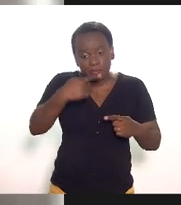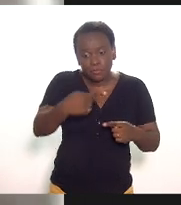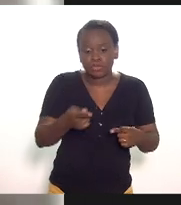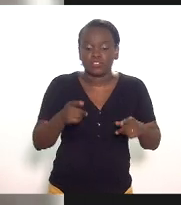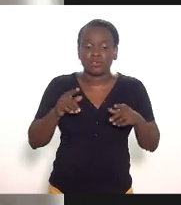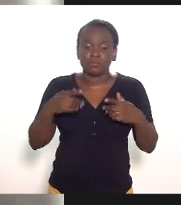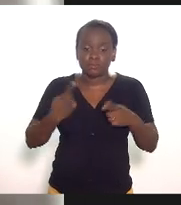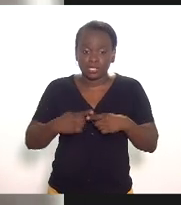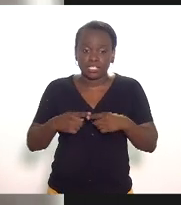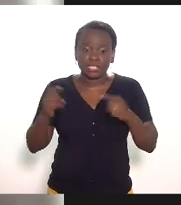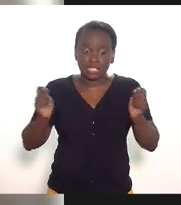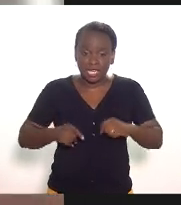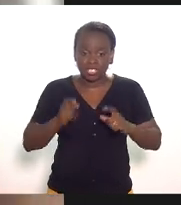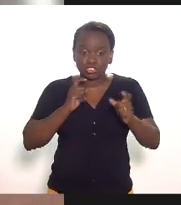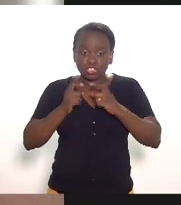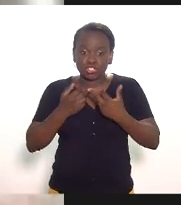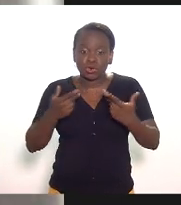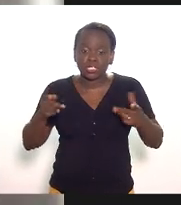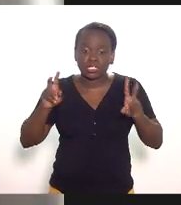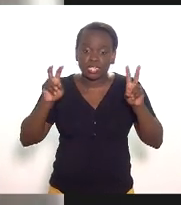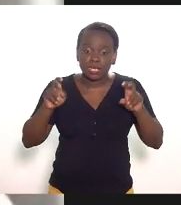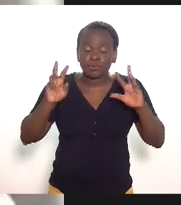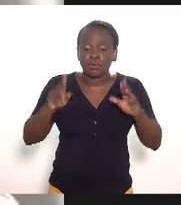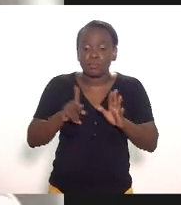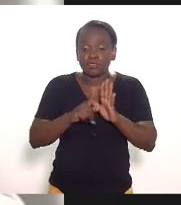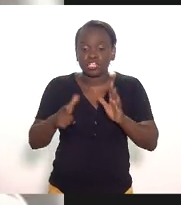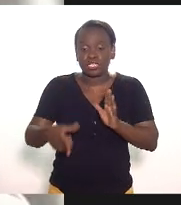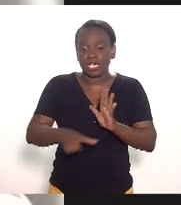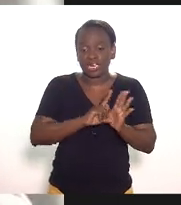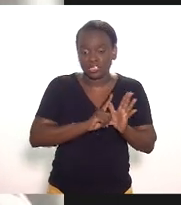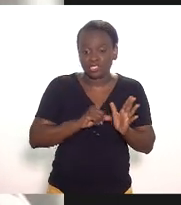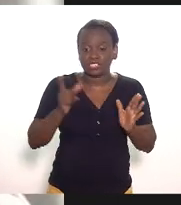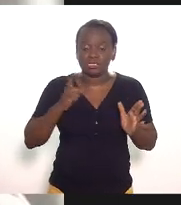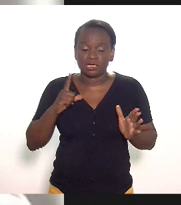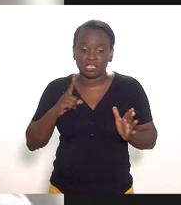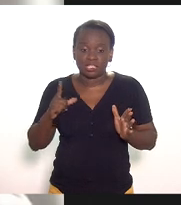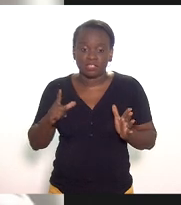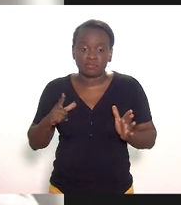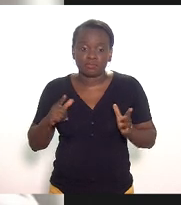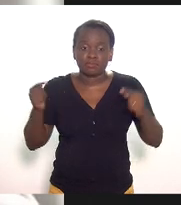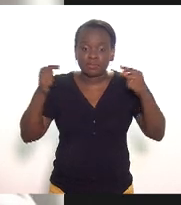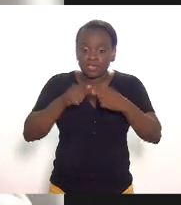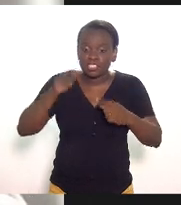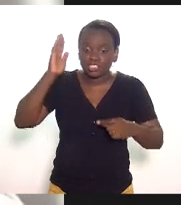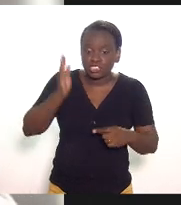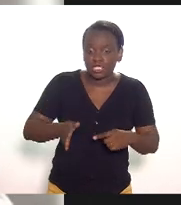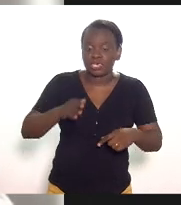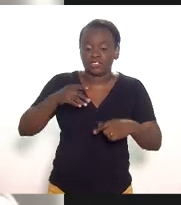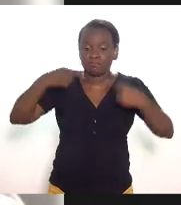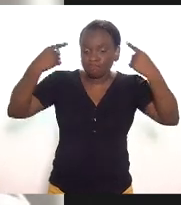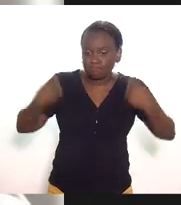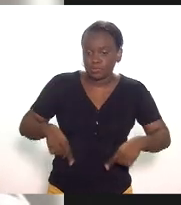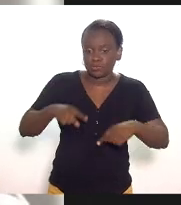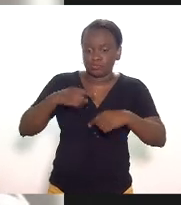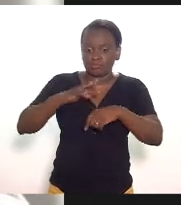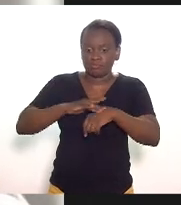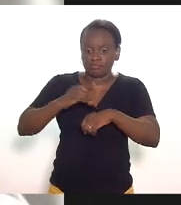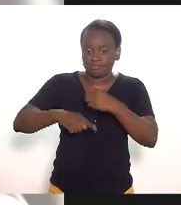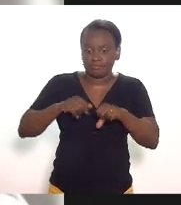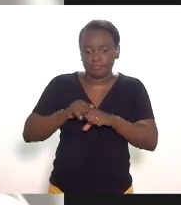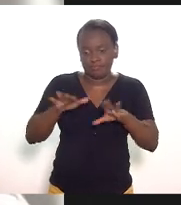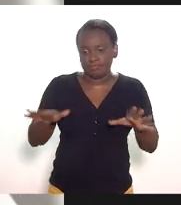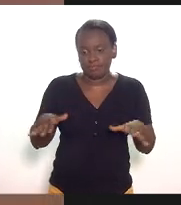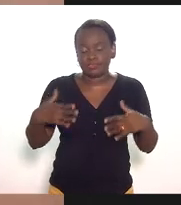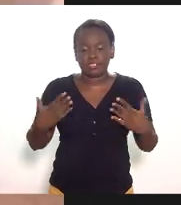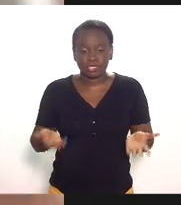onde poderíamos discutir temas como o projeto anterior, que tenham relação direta com o enfrentamento da pandemia. Então,